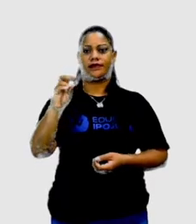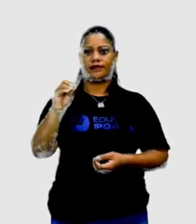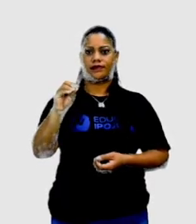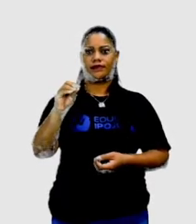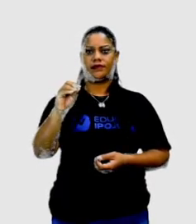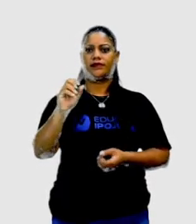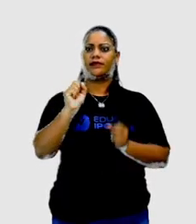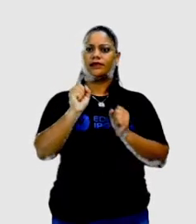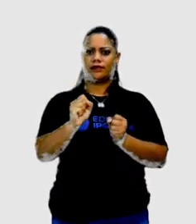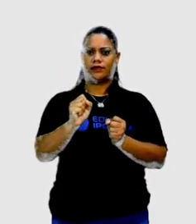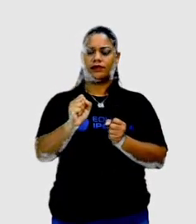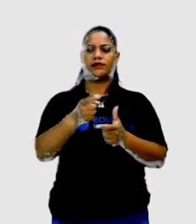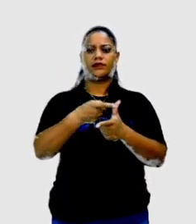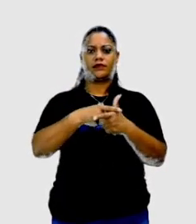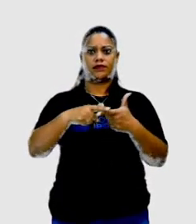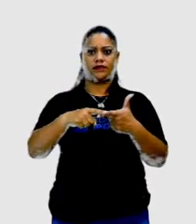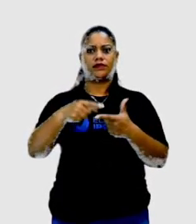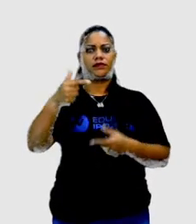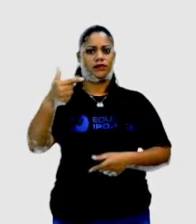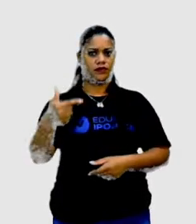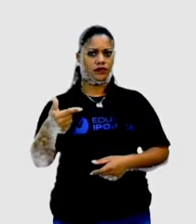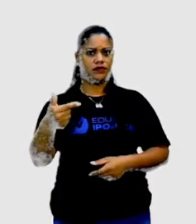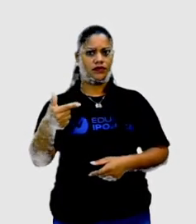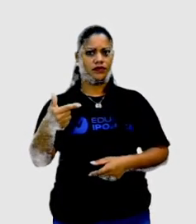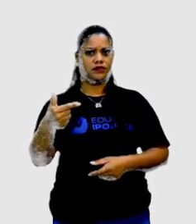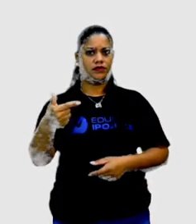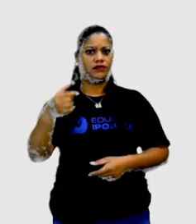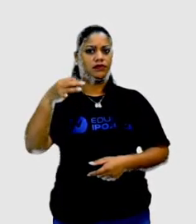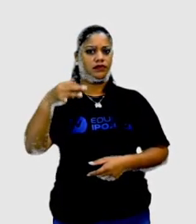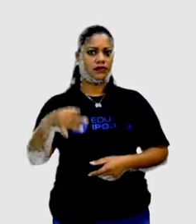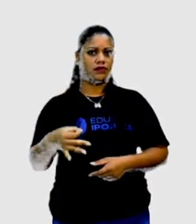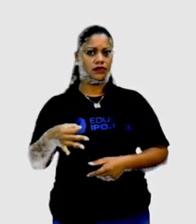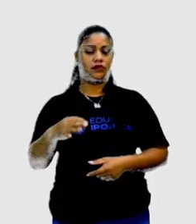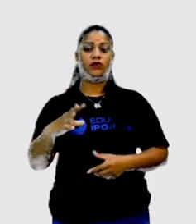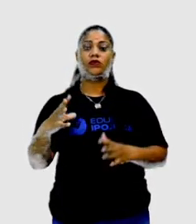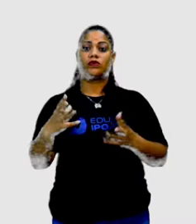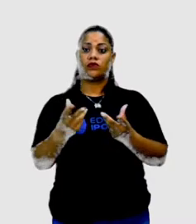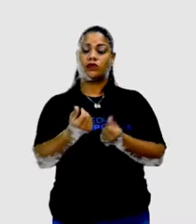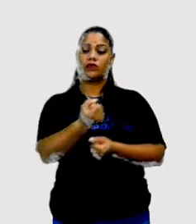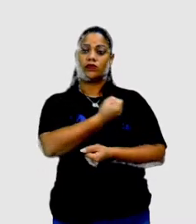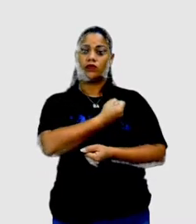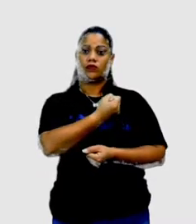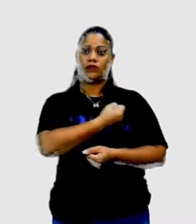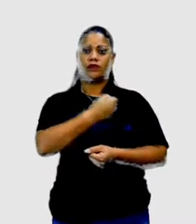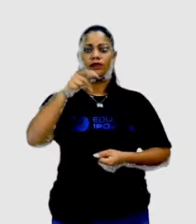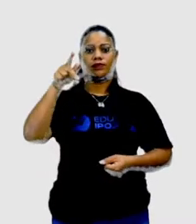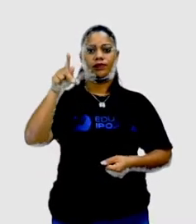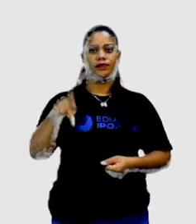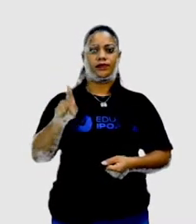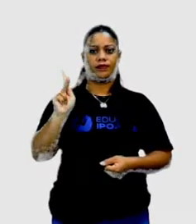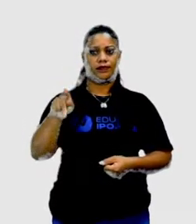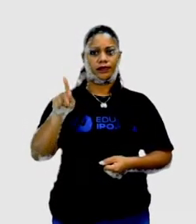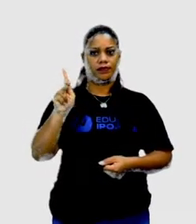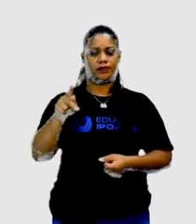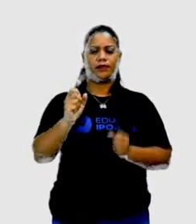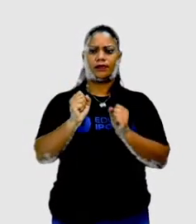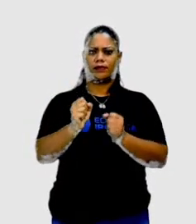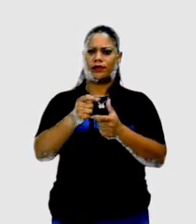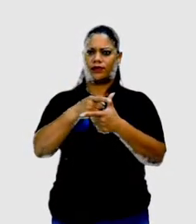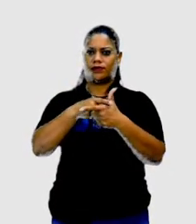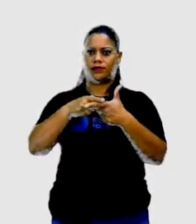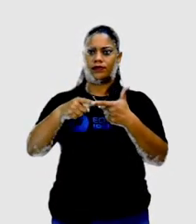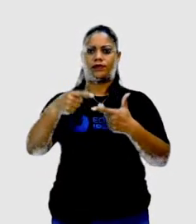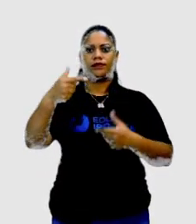50 pode ser dividido por 2, tá certo? Todo número par pode ser dividido por 2. Mas que